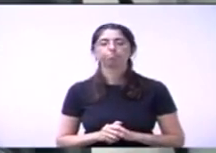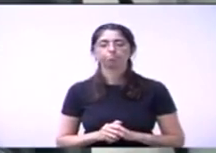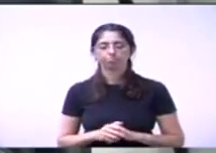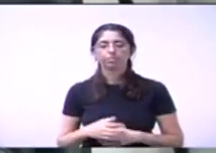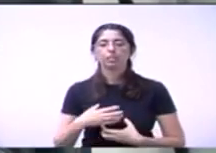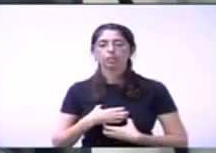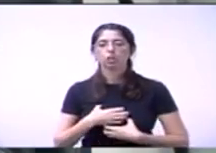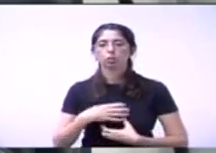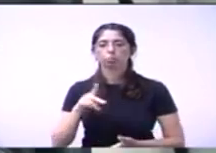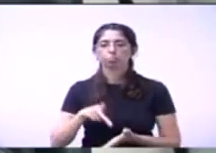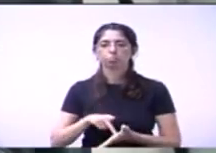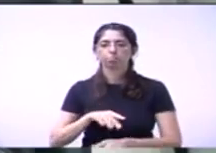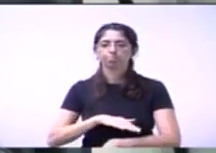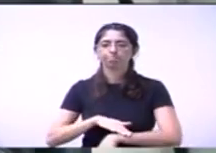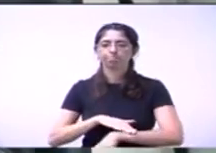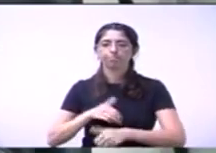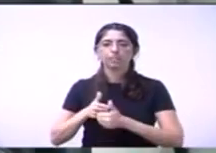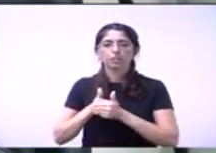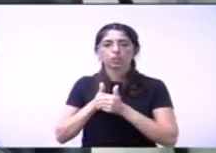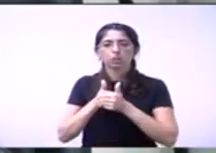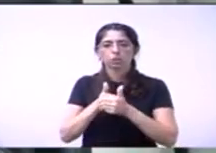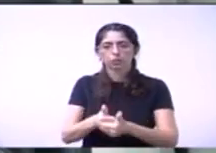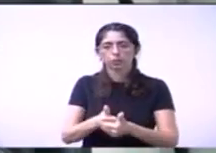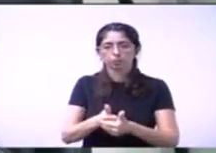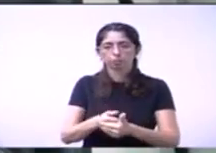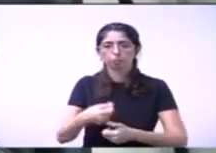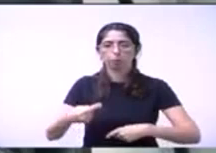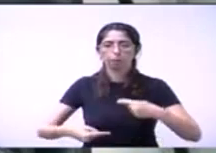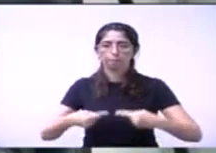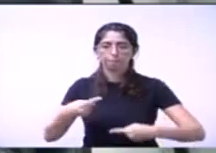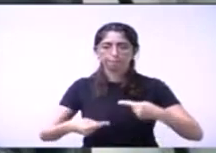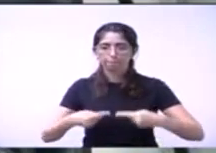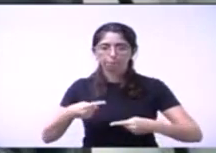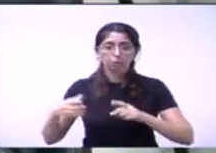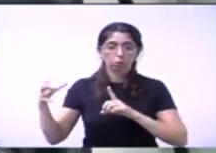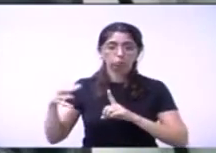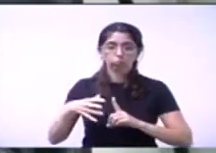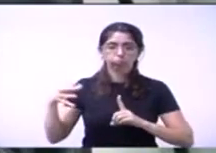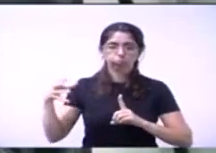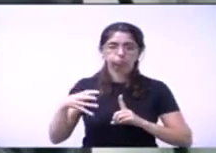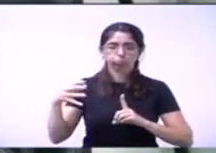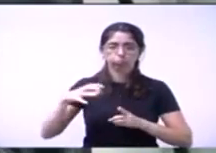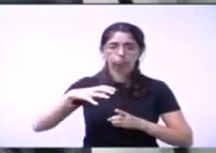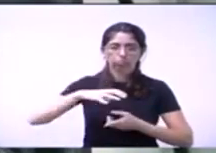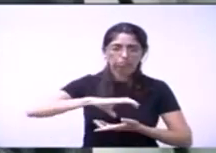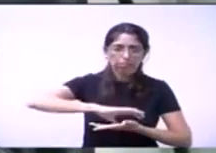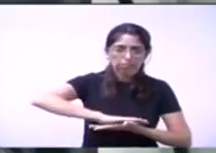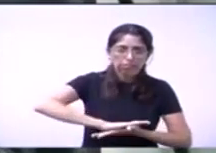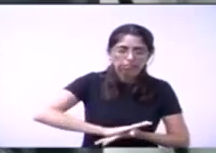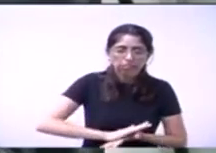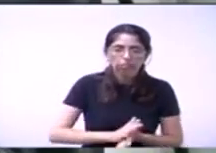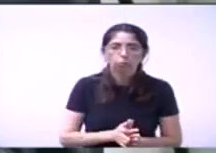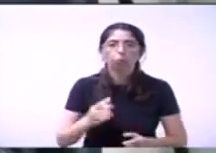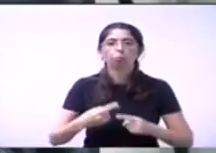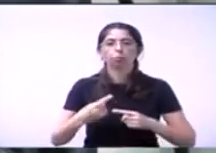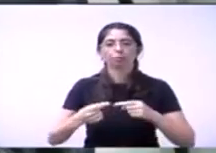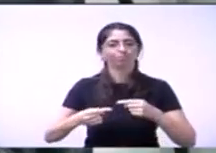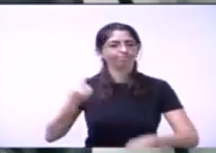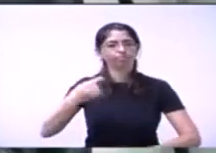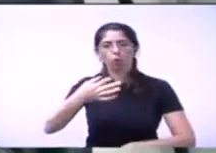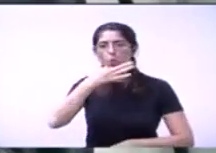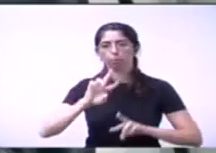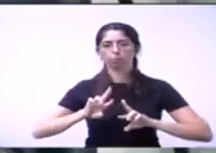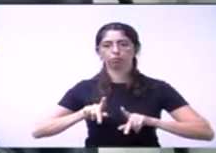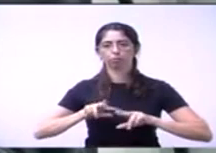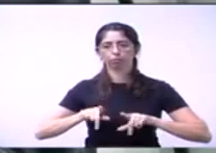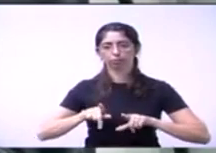política por não compreender e não aceitar uma opinião divergente, não é?